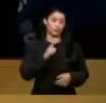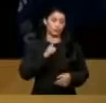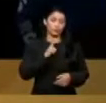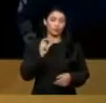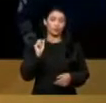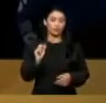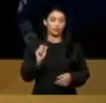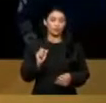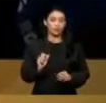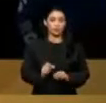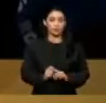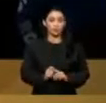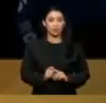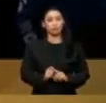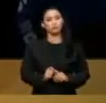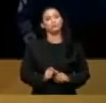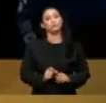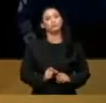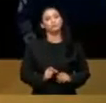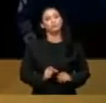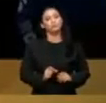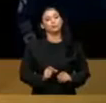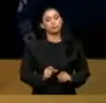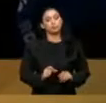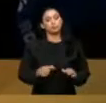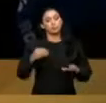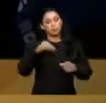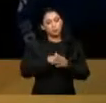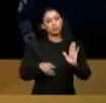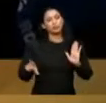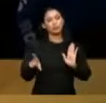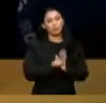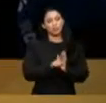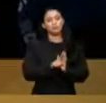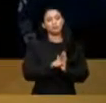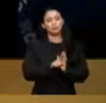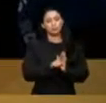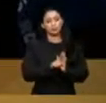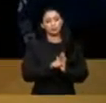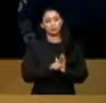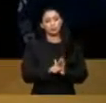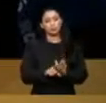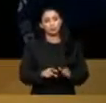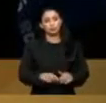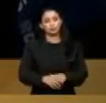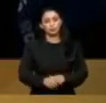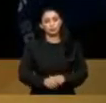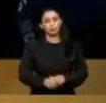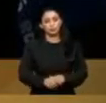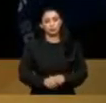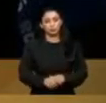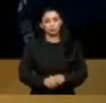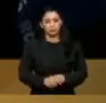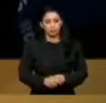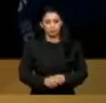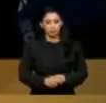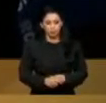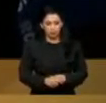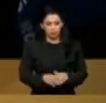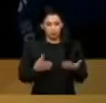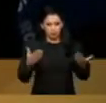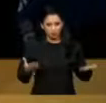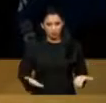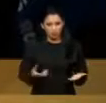hediondos. Apesar disso, na legislação, eles também prescrevem. há que